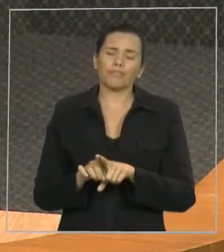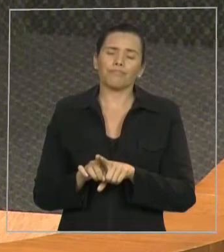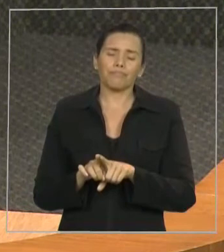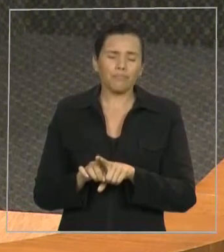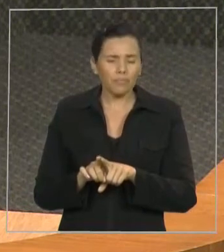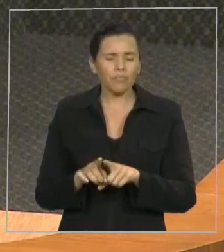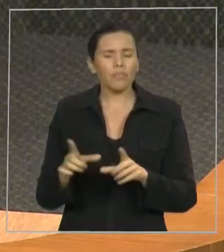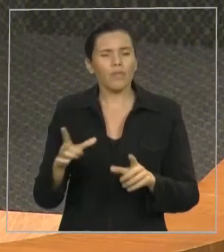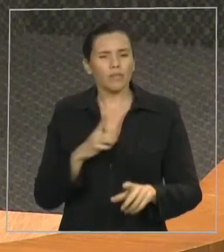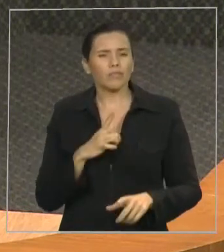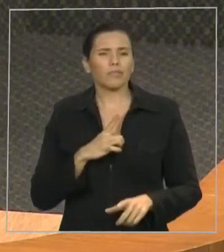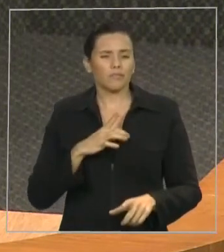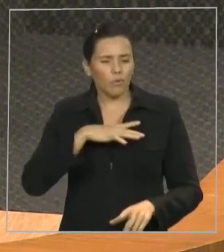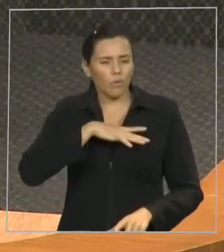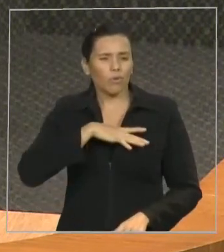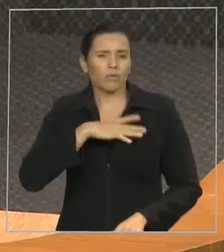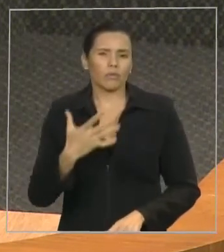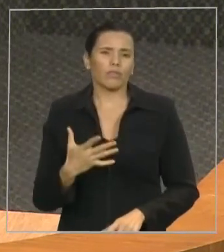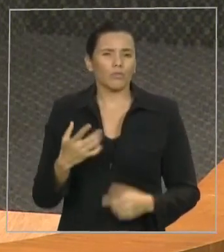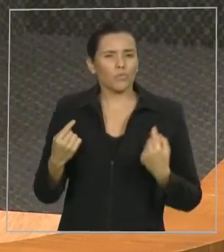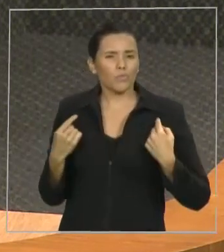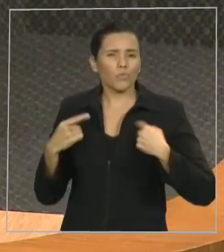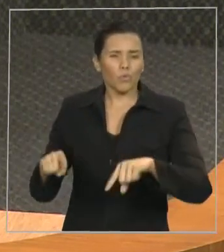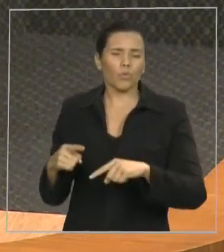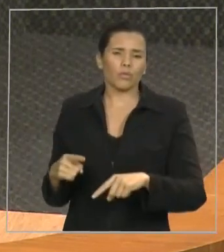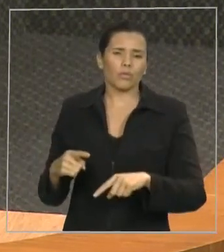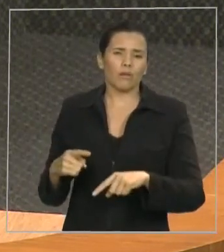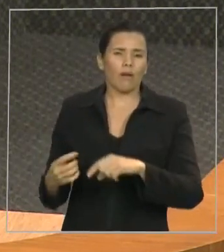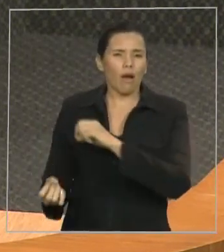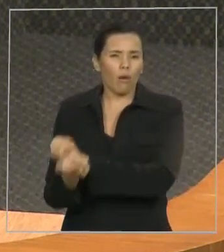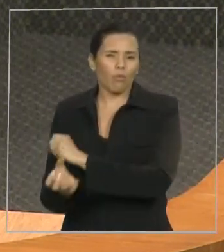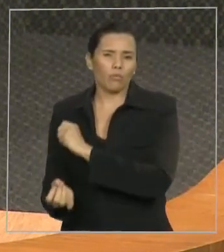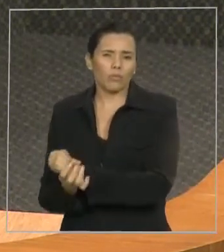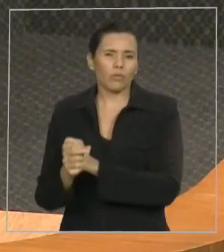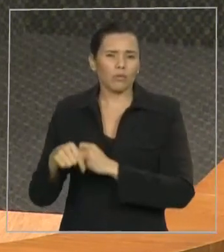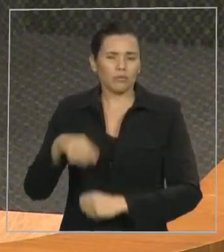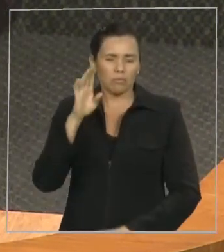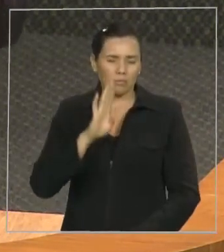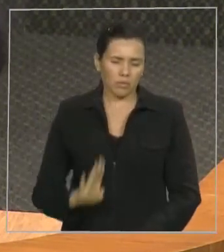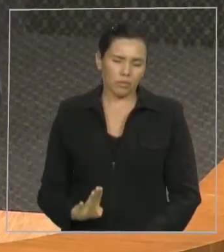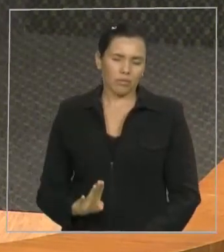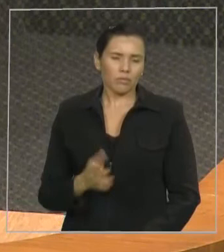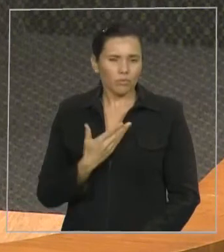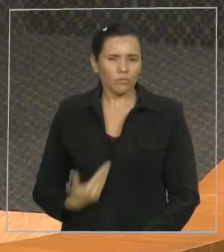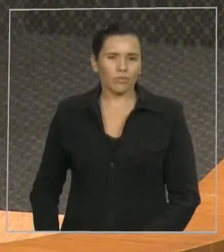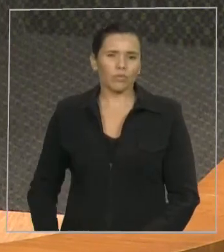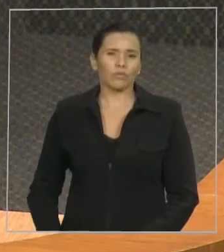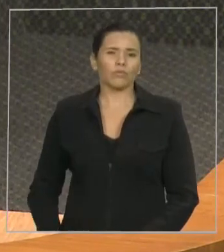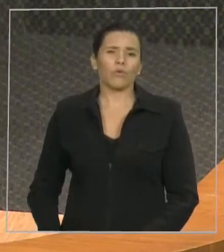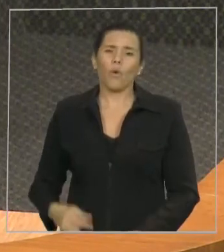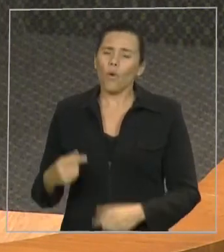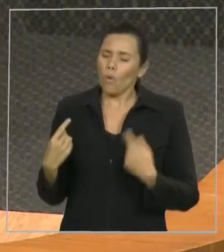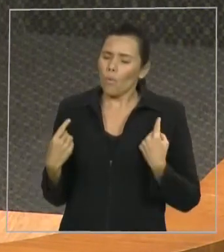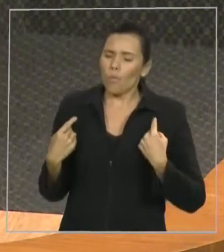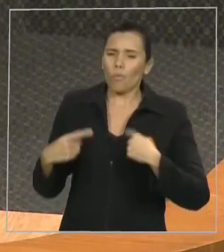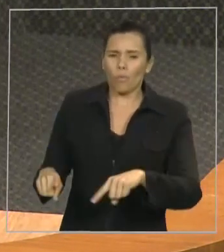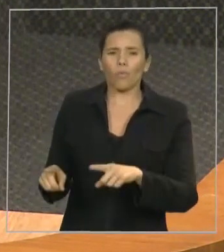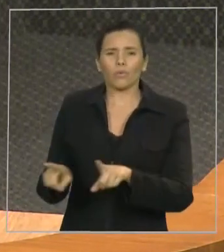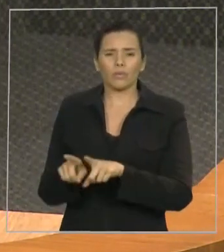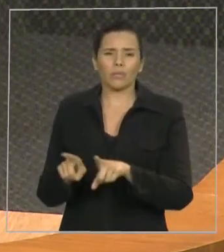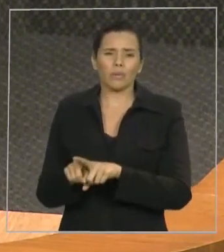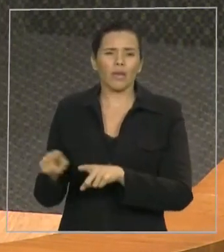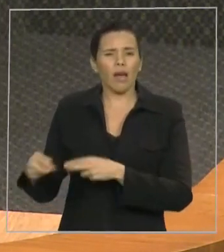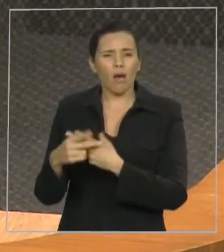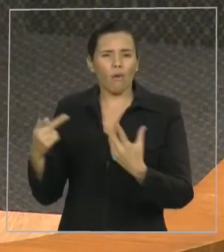Temer, contra a corrupção existente nesse governo, se posicionou firmemente em favor da